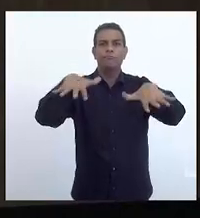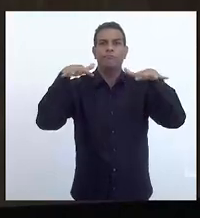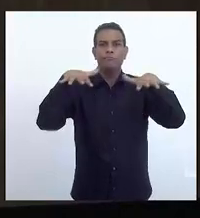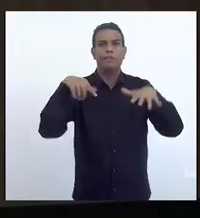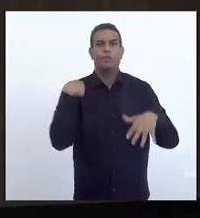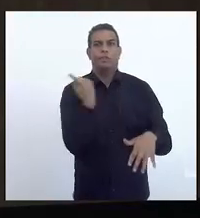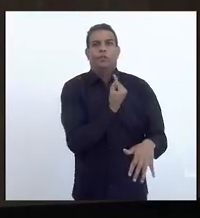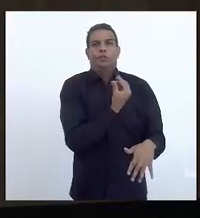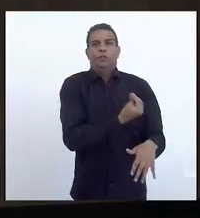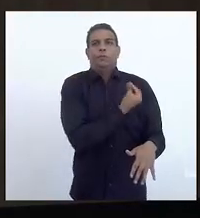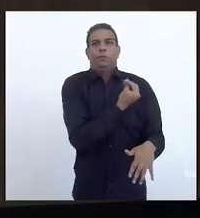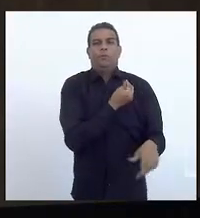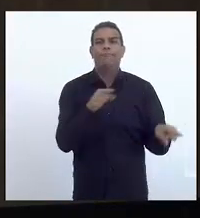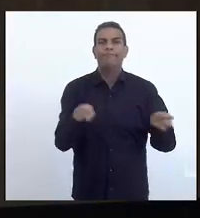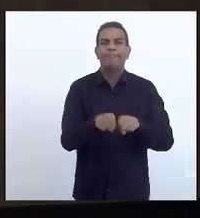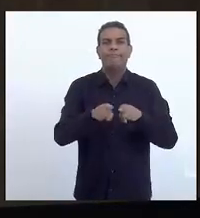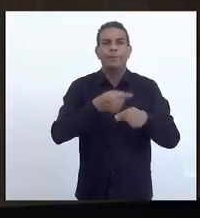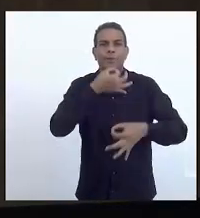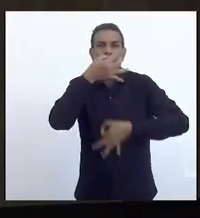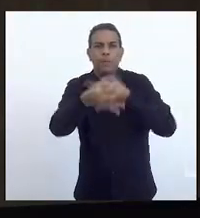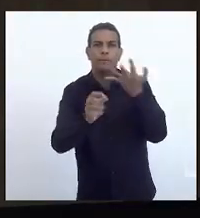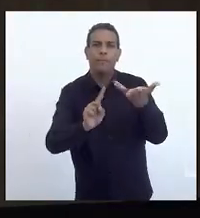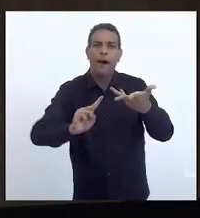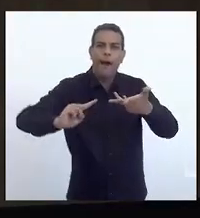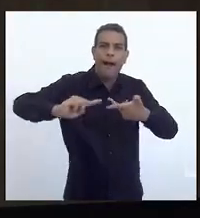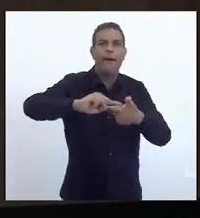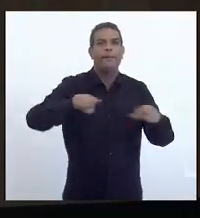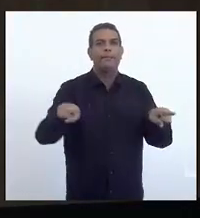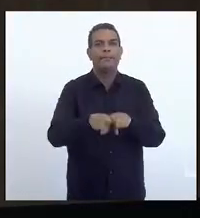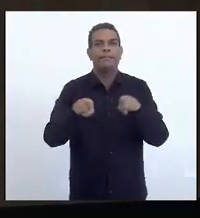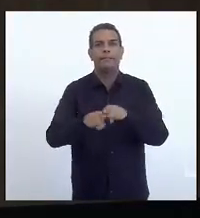inclusive, Vossa Excelência tinha sugerido uma audiência pública.